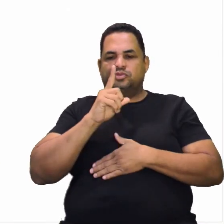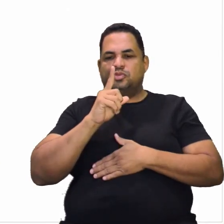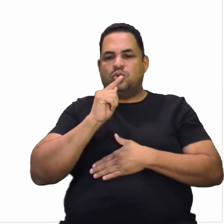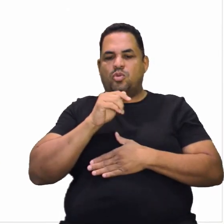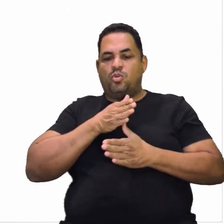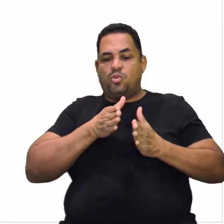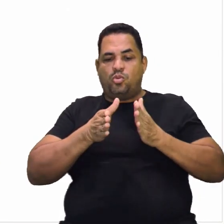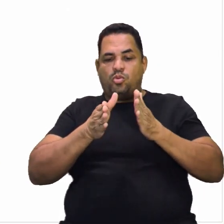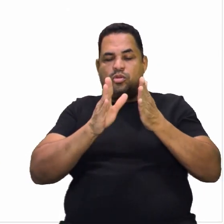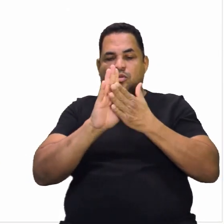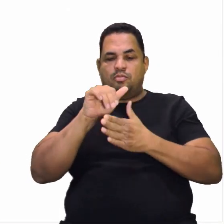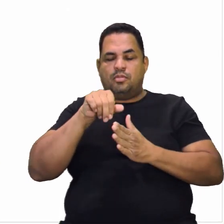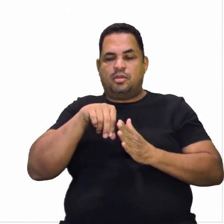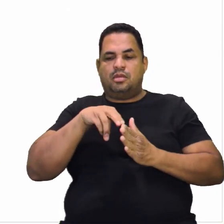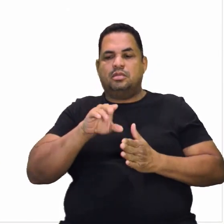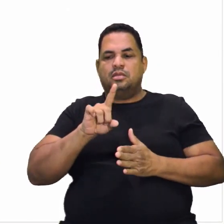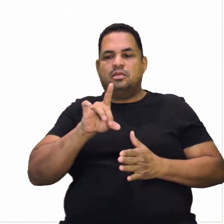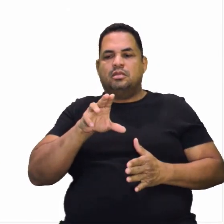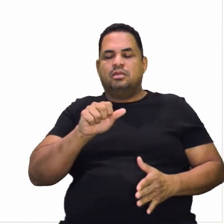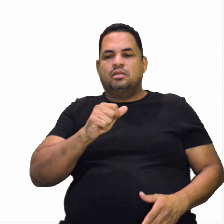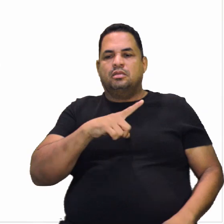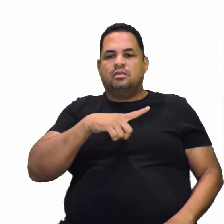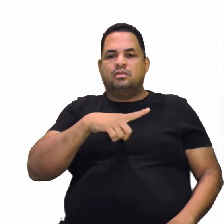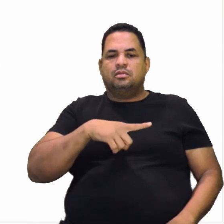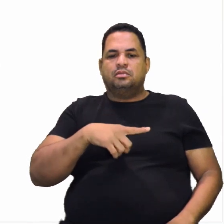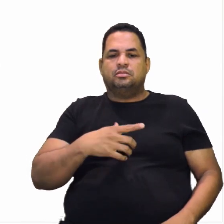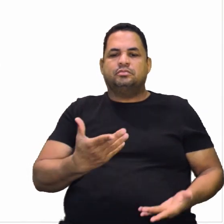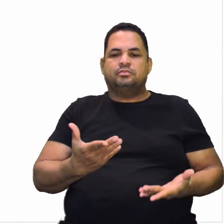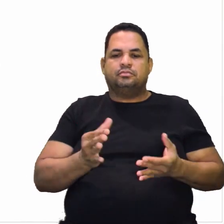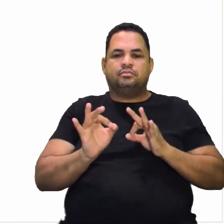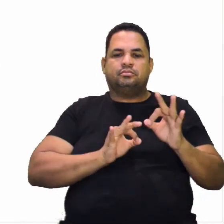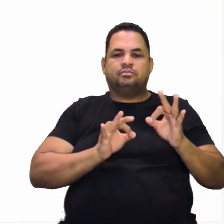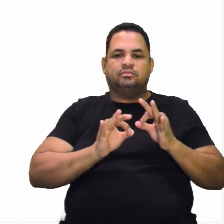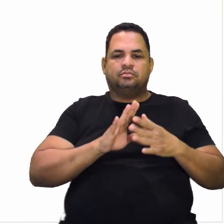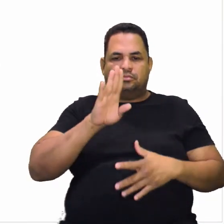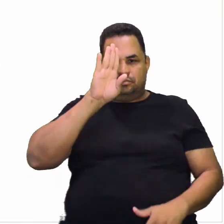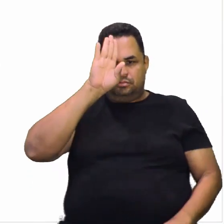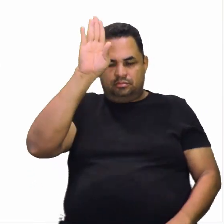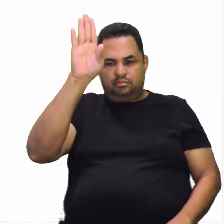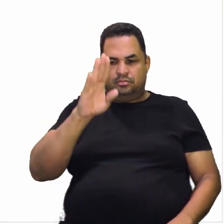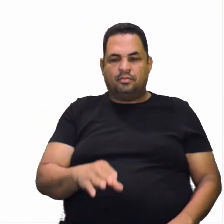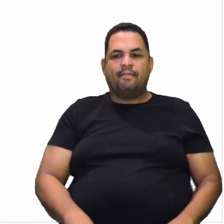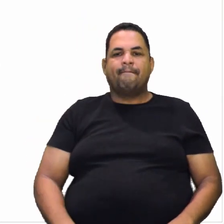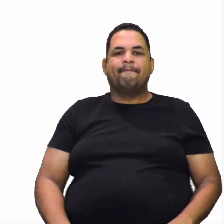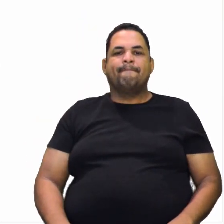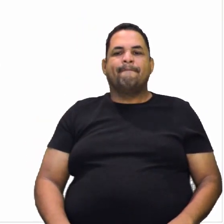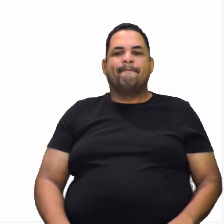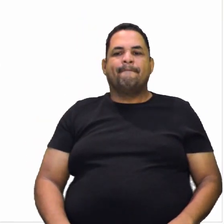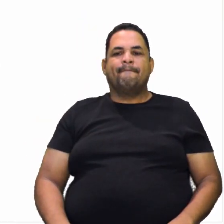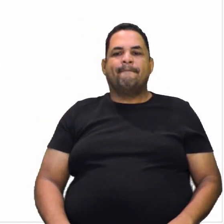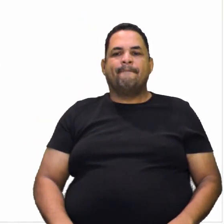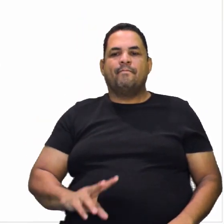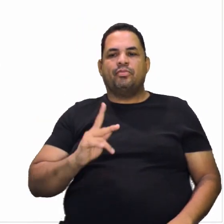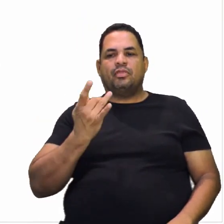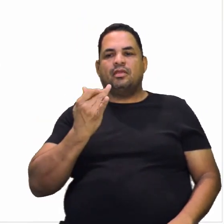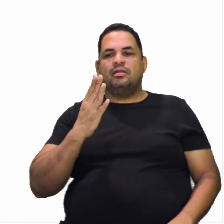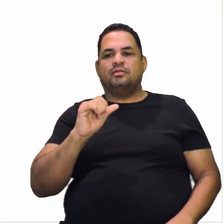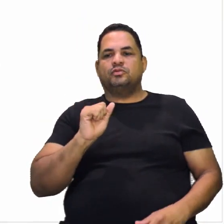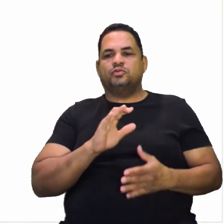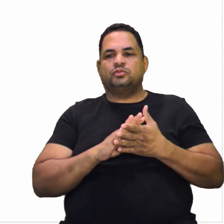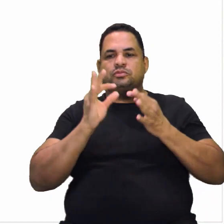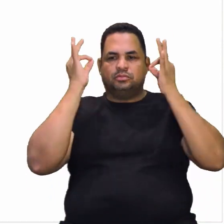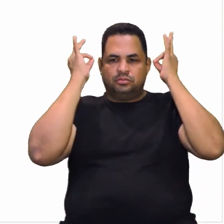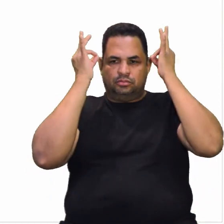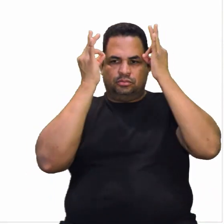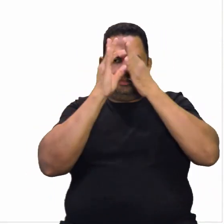aí da importância que são esses rios secundários que formam o rio principal. Heródoto, grego, conhecido como pai da